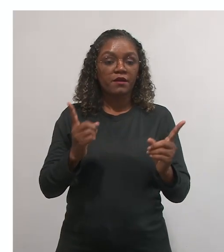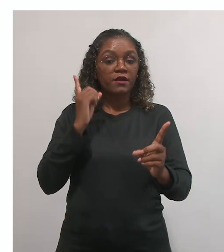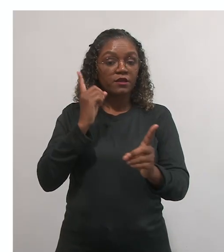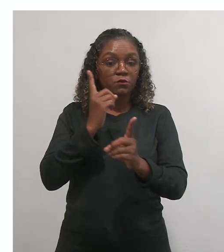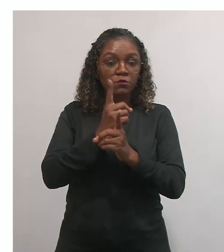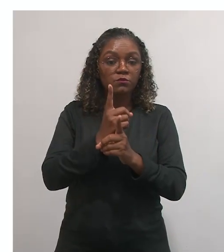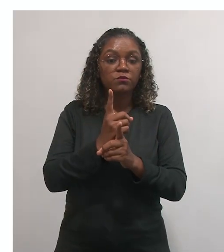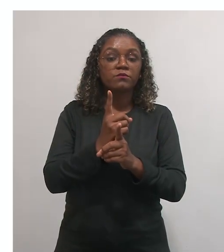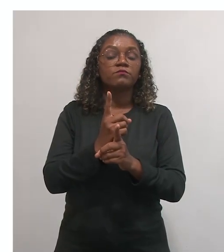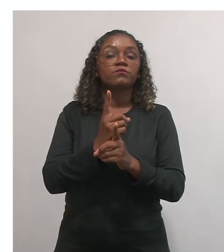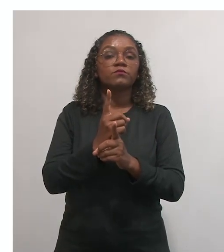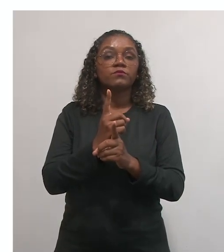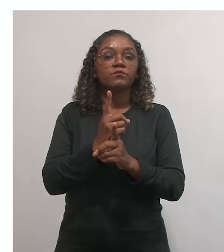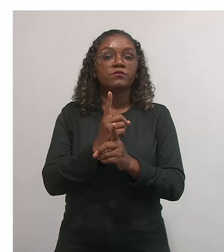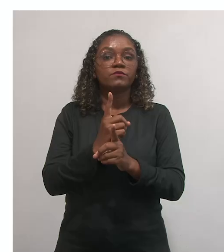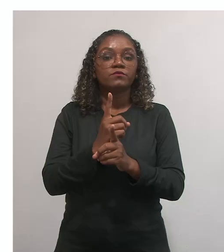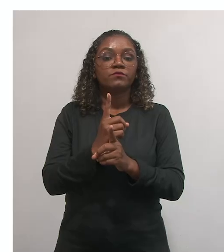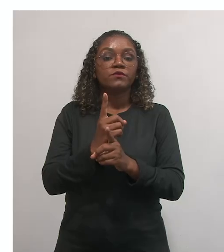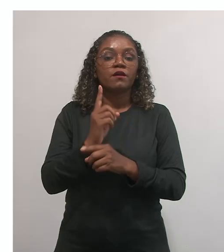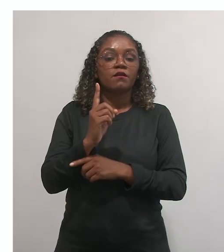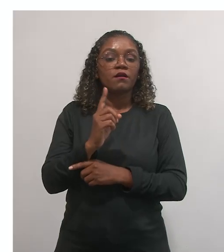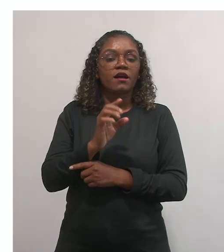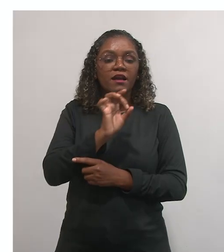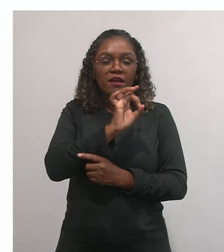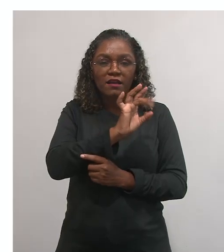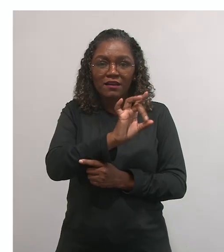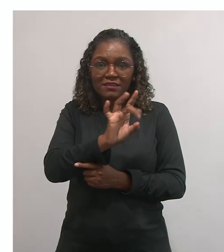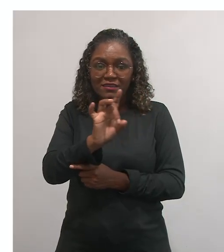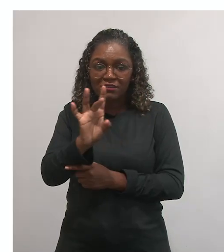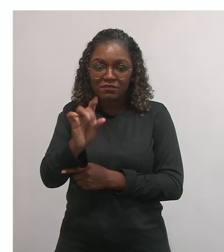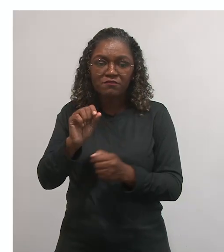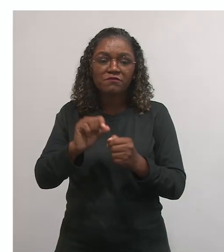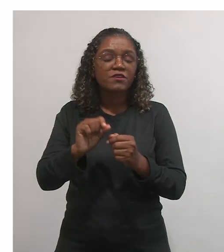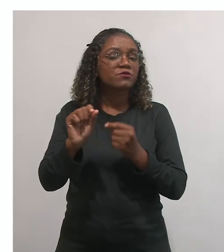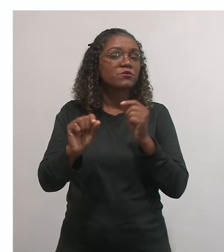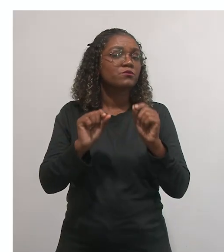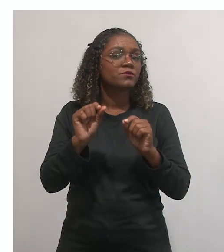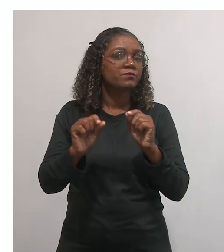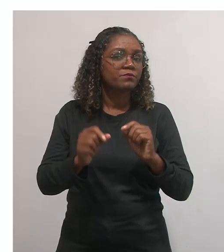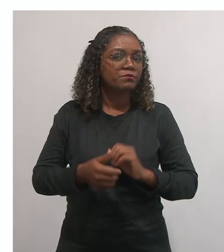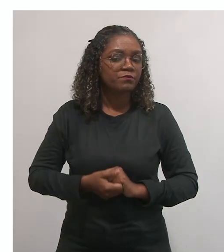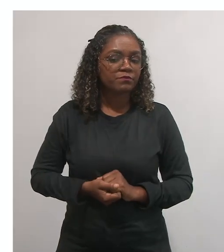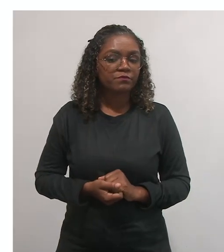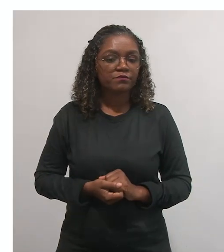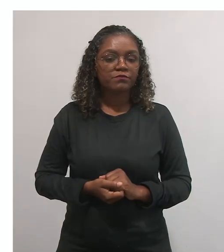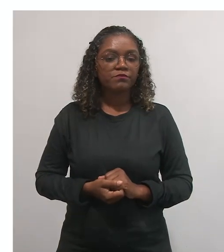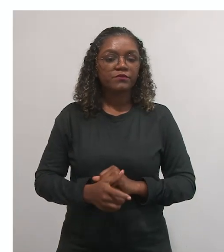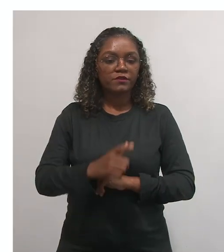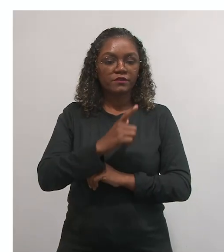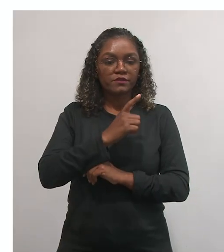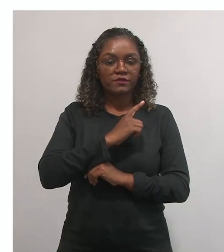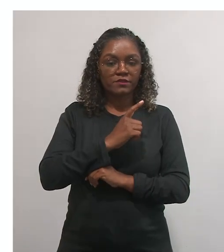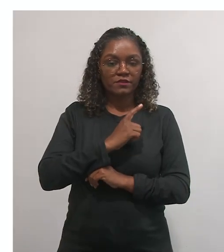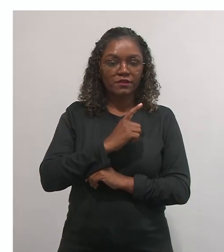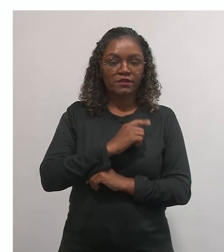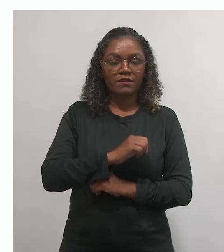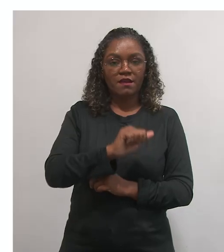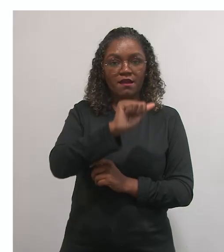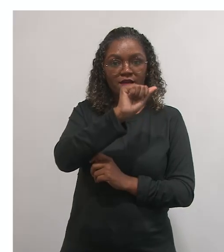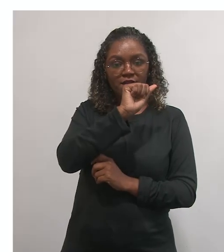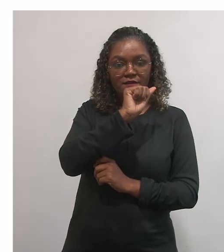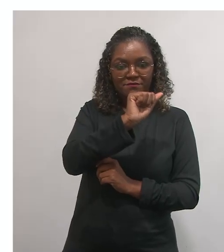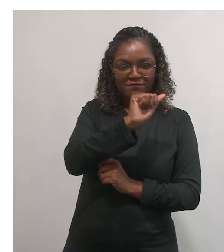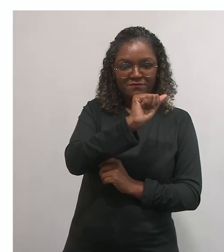a margem de contribuição de cada produto como que a gente faz então aqui a gente tem ó margem de contribuição